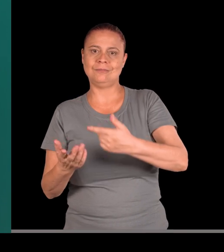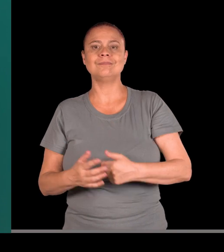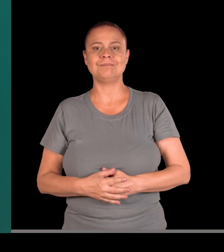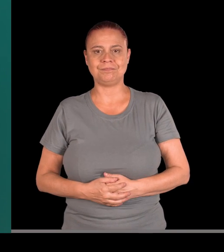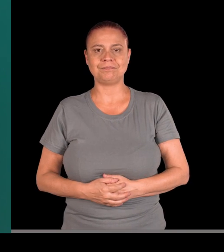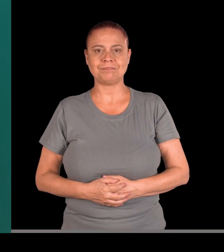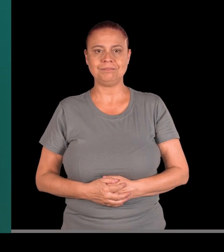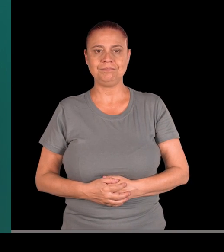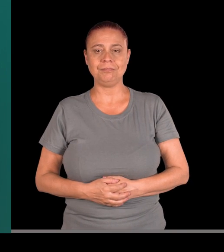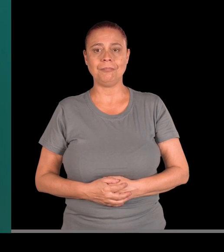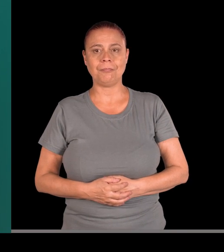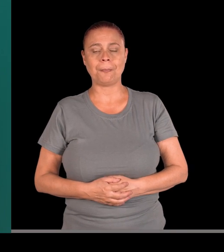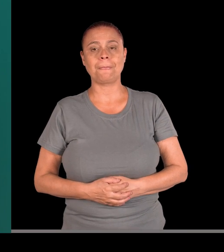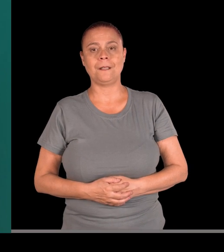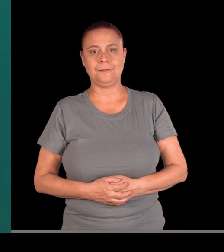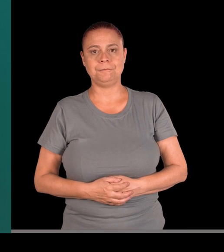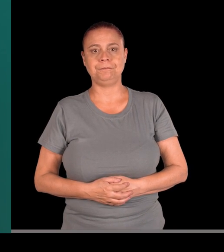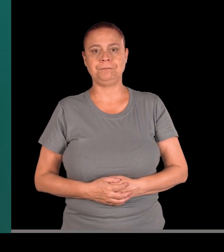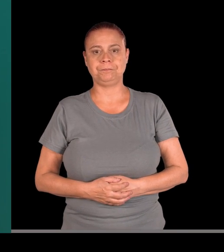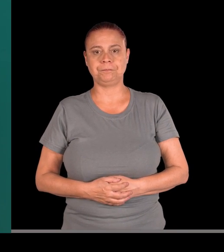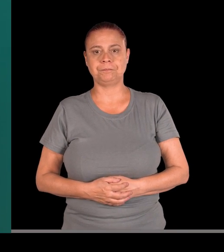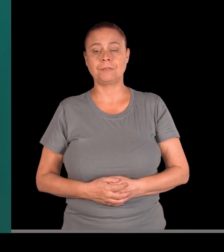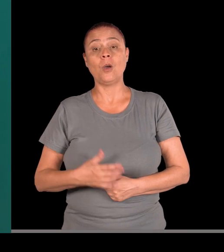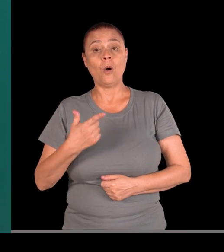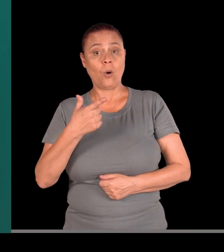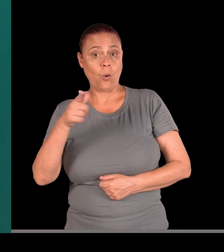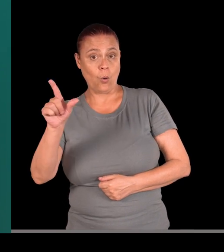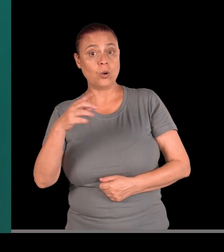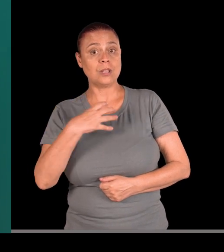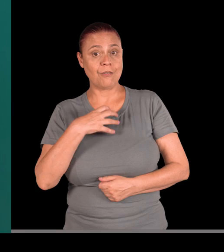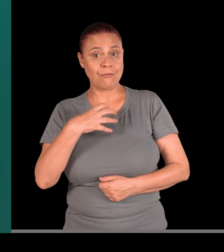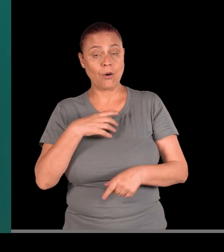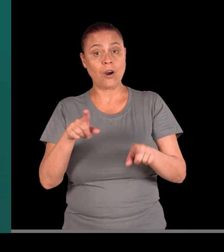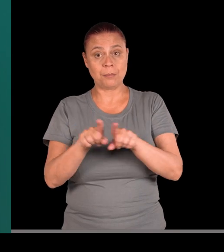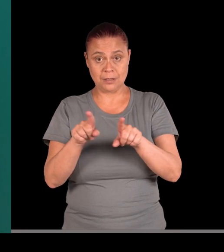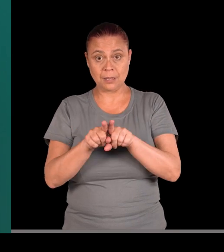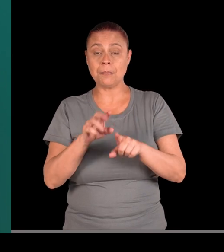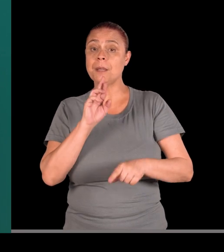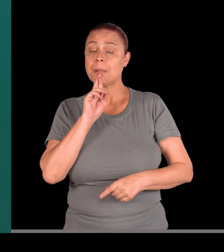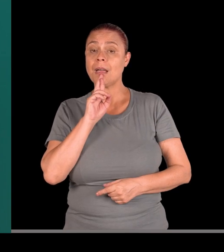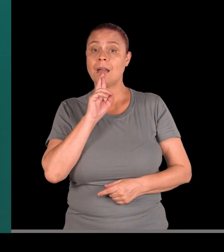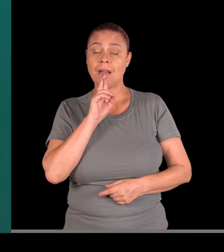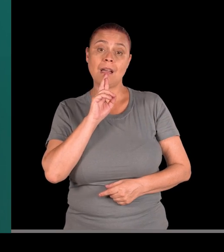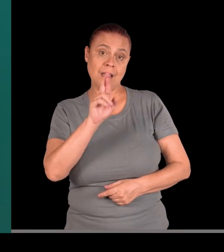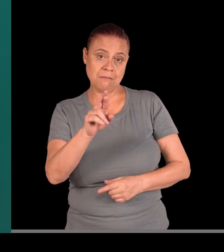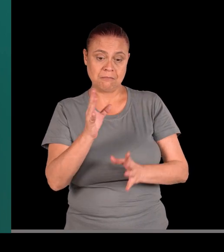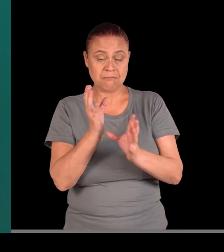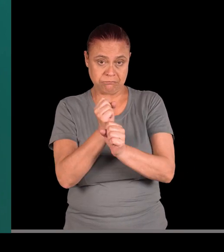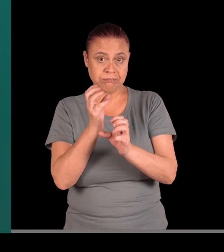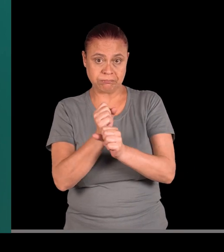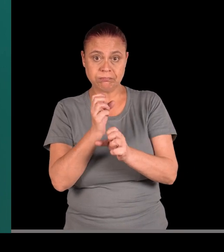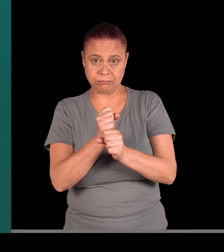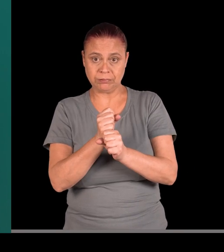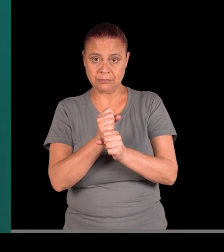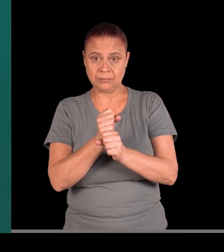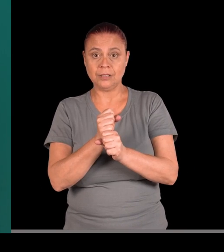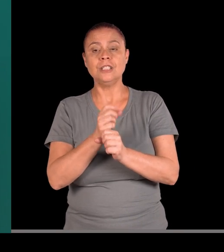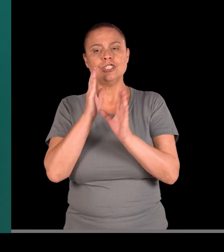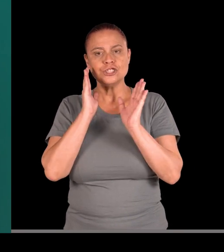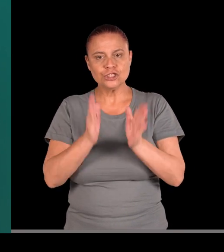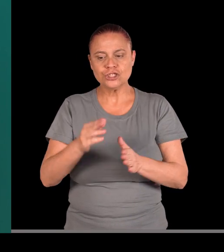direto. Uma outra maneira também de resolver para encontrar aqui, olha, as frações